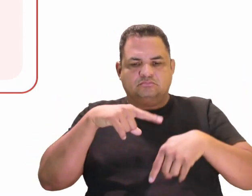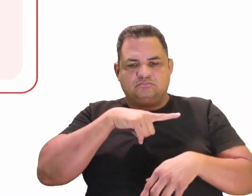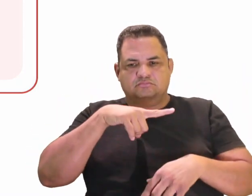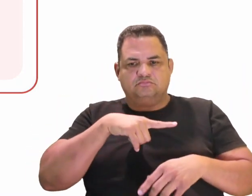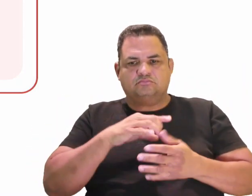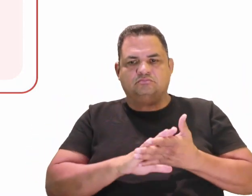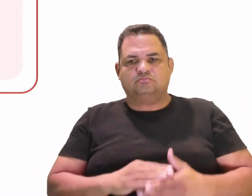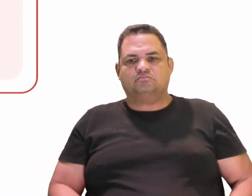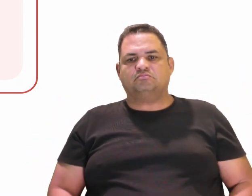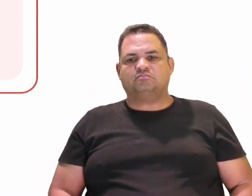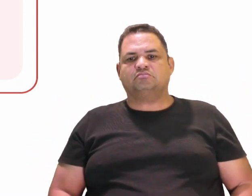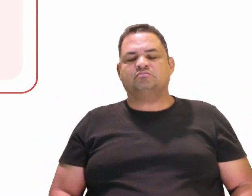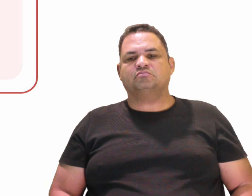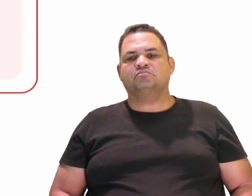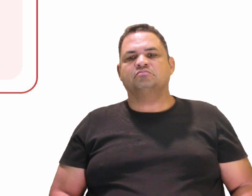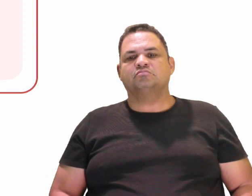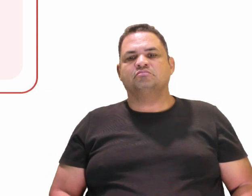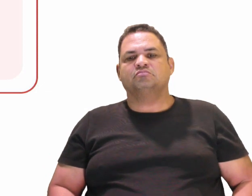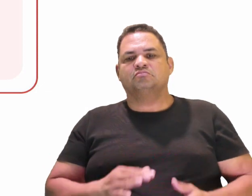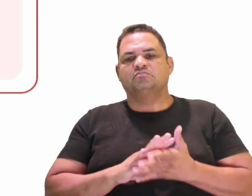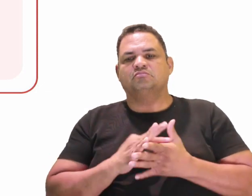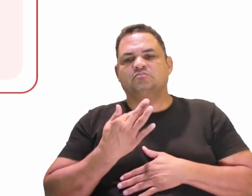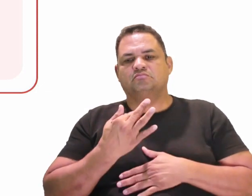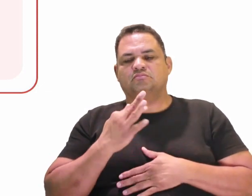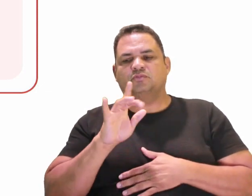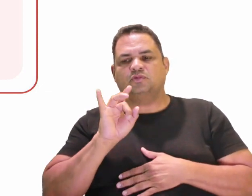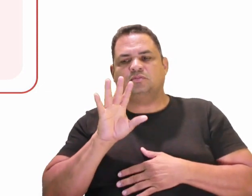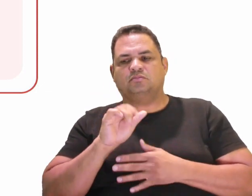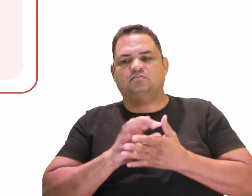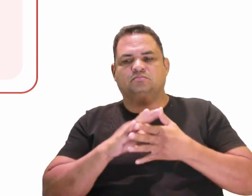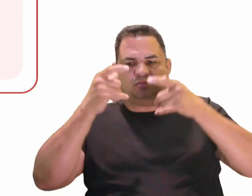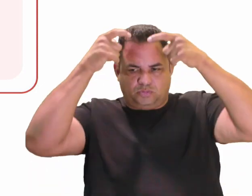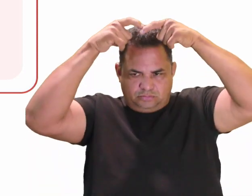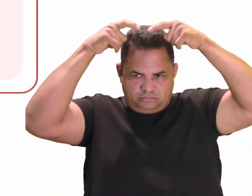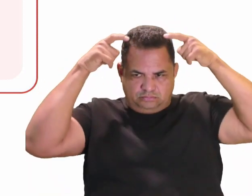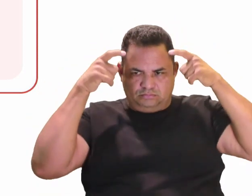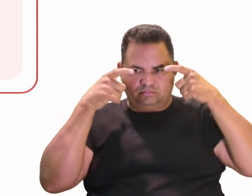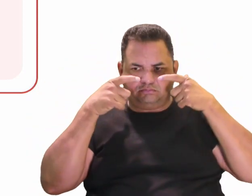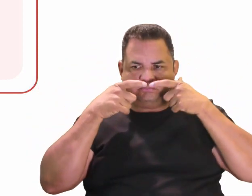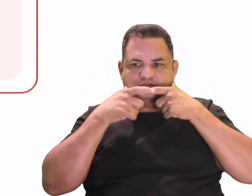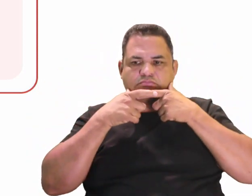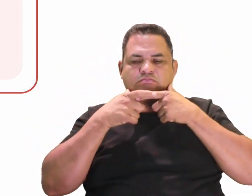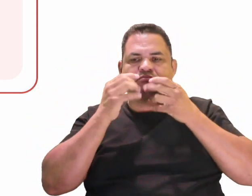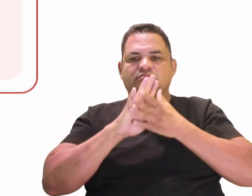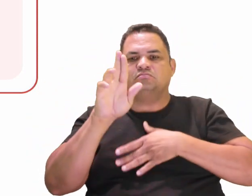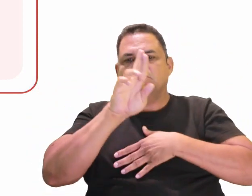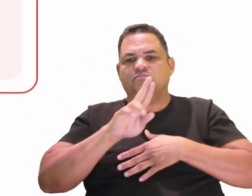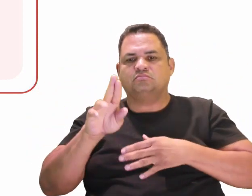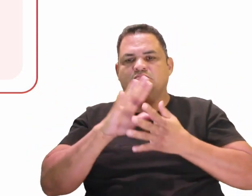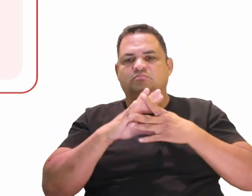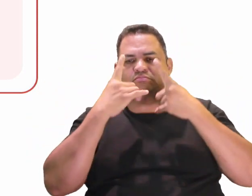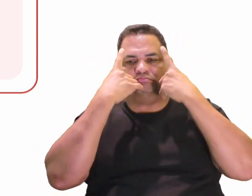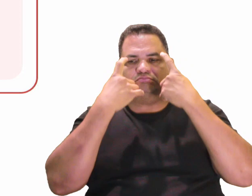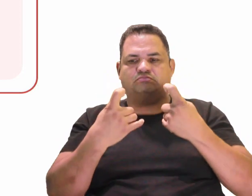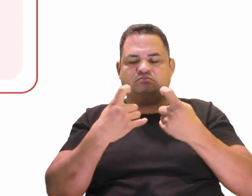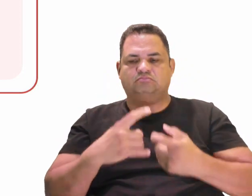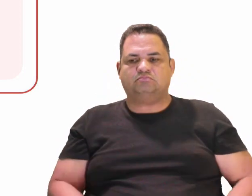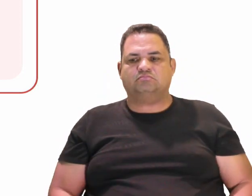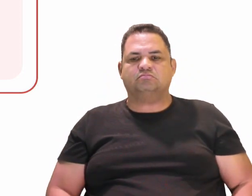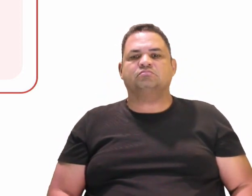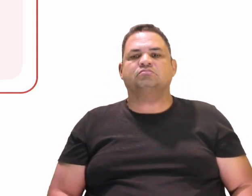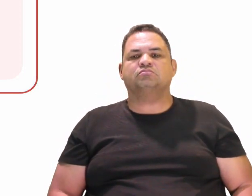o futebol é aquele futebol americano. Eles usam capacete, é uma coisa mais violenta, digamos